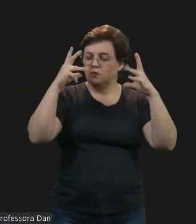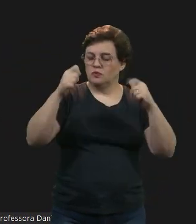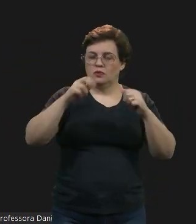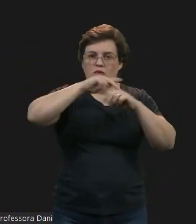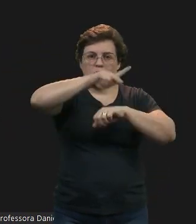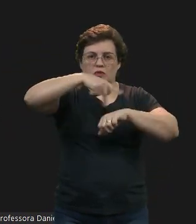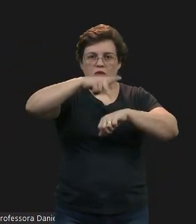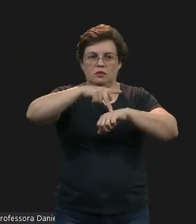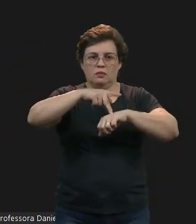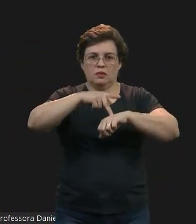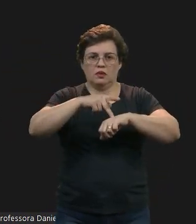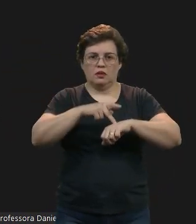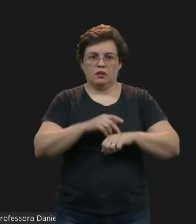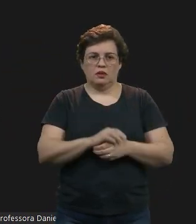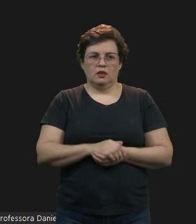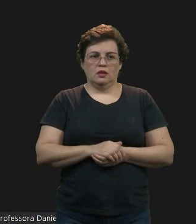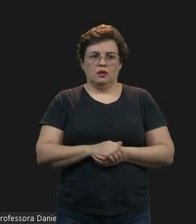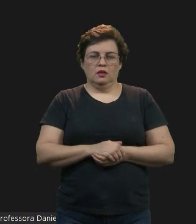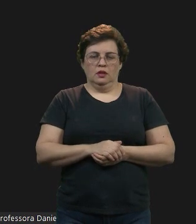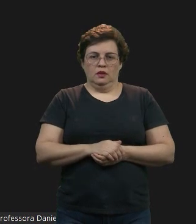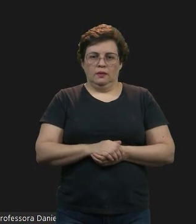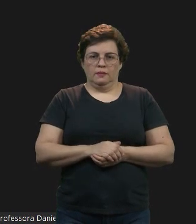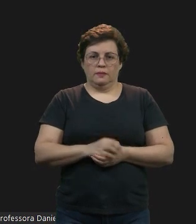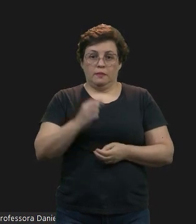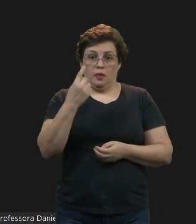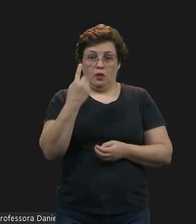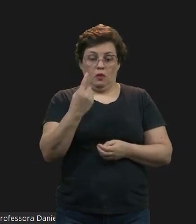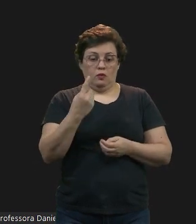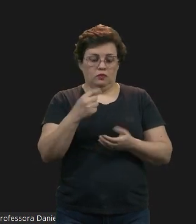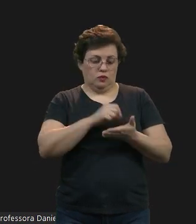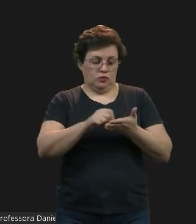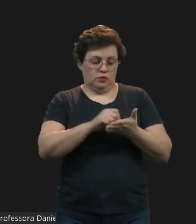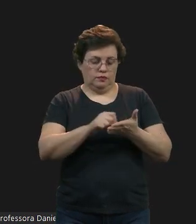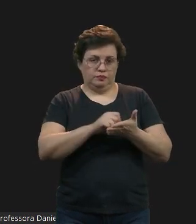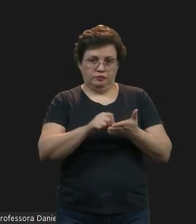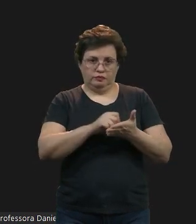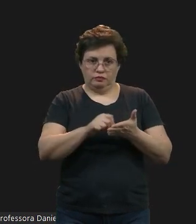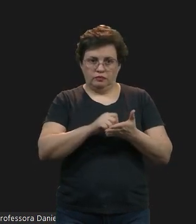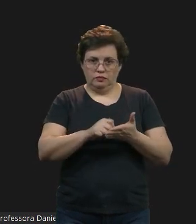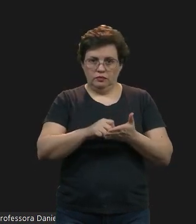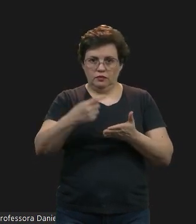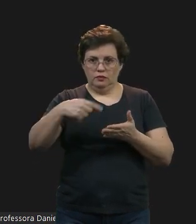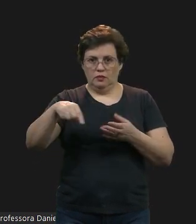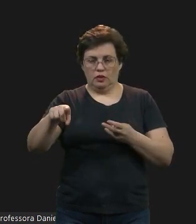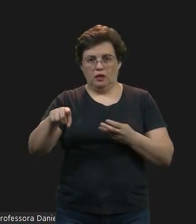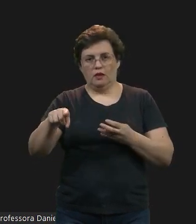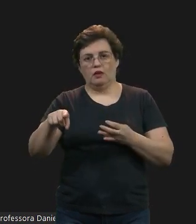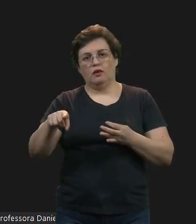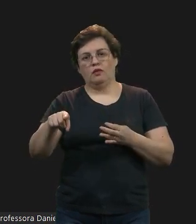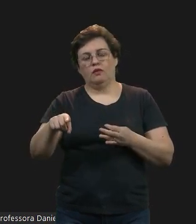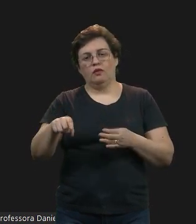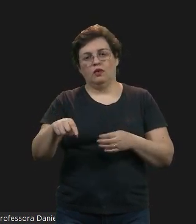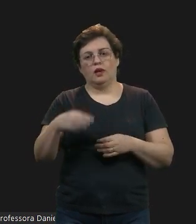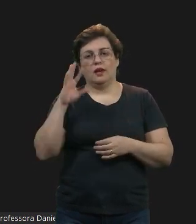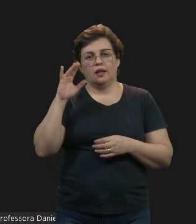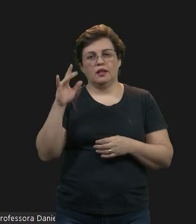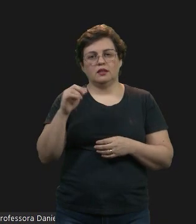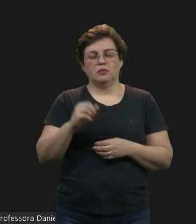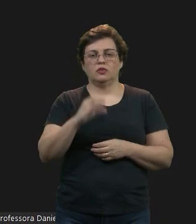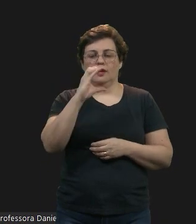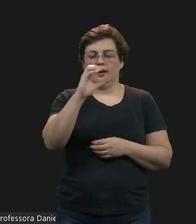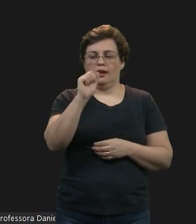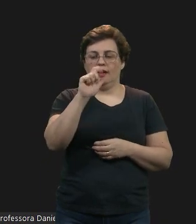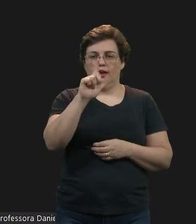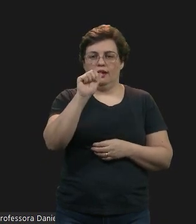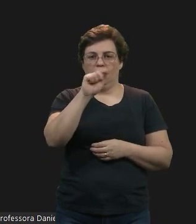informativos chegou nas mãos do presidente da Citoresp, Francisco Calazan, e foi só elogios. Calazan viu em